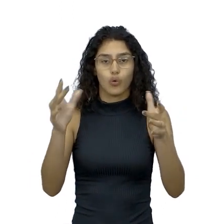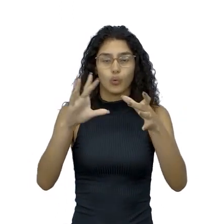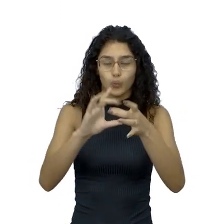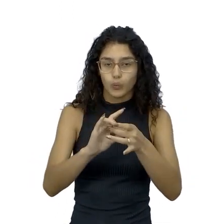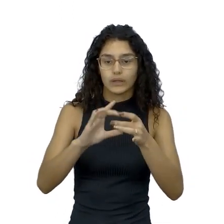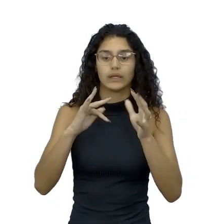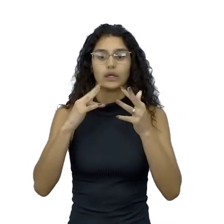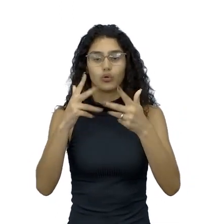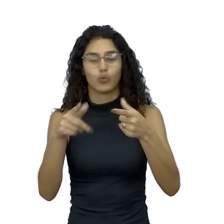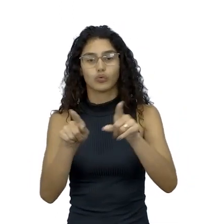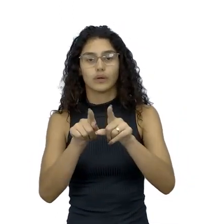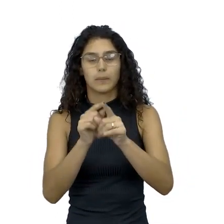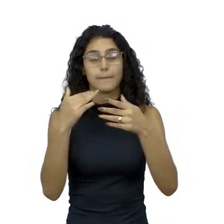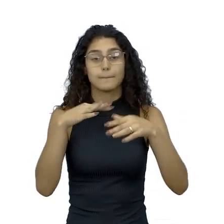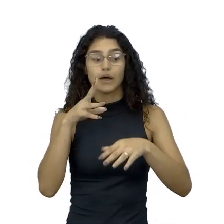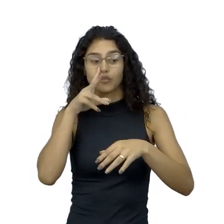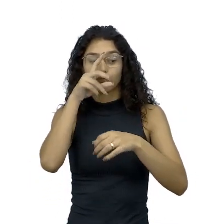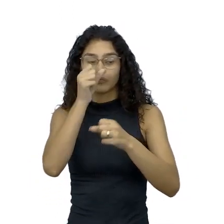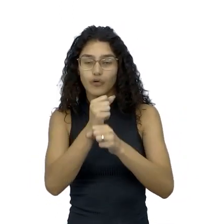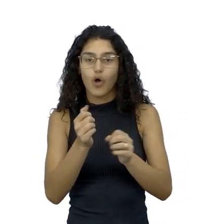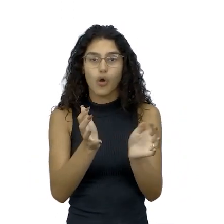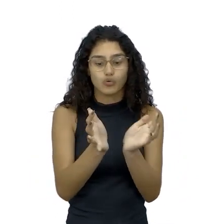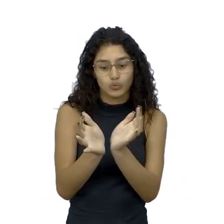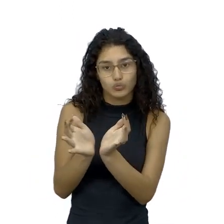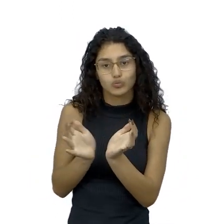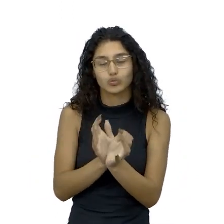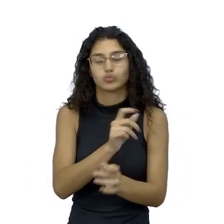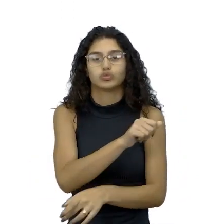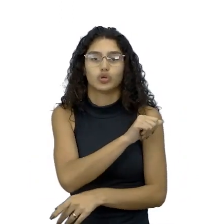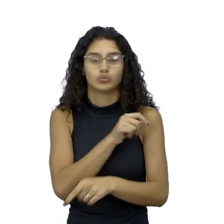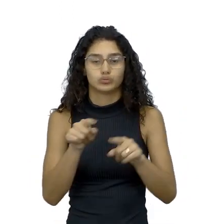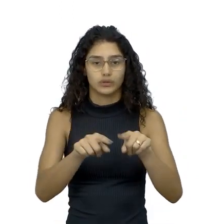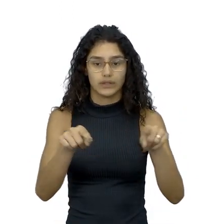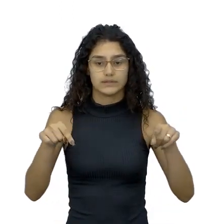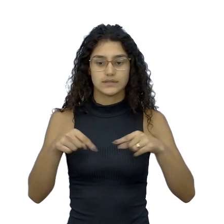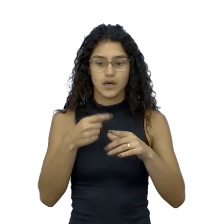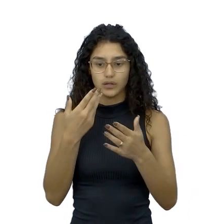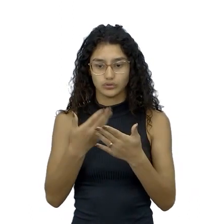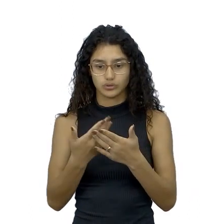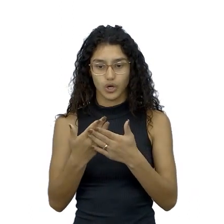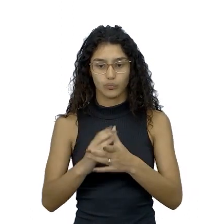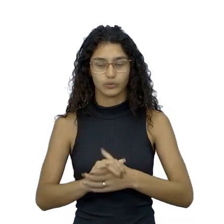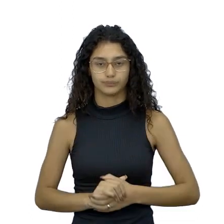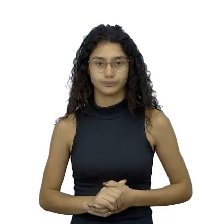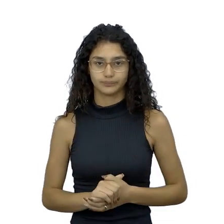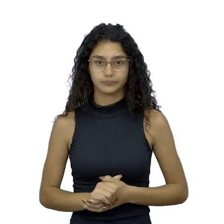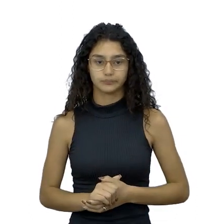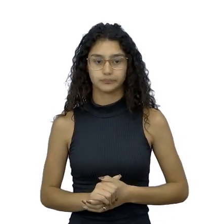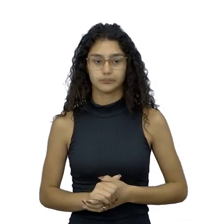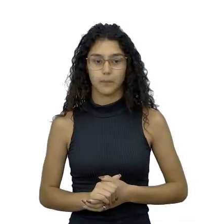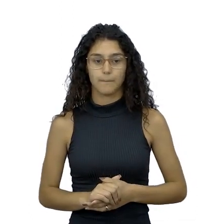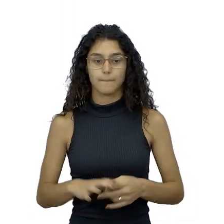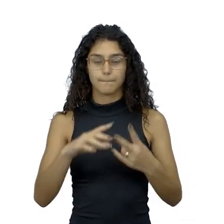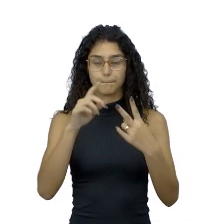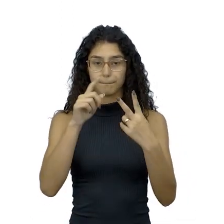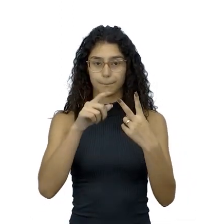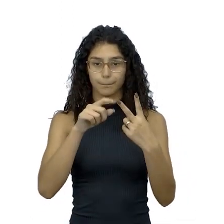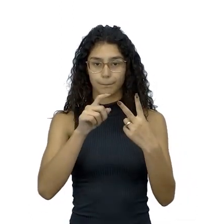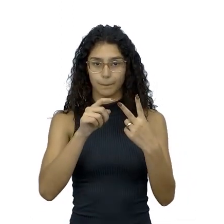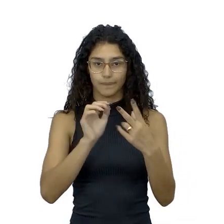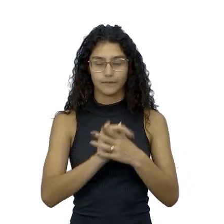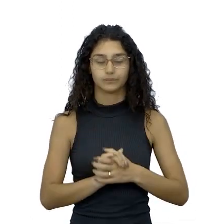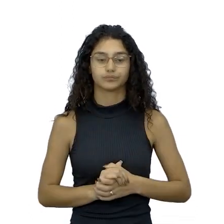e deixar mais forte os vínculos entre os estudantes numa sala de aula, tá bom? Bom, ponto 2, vamos lá.